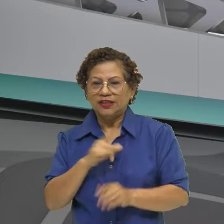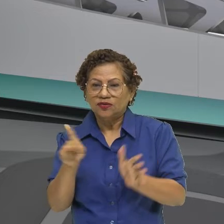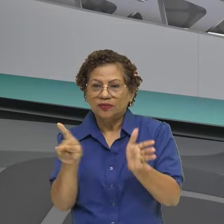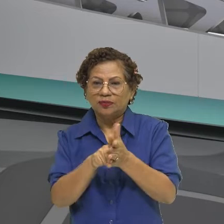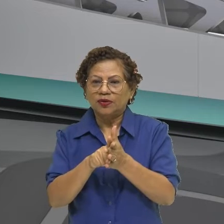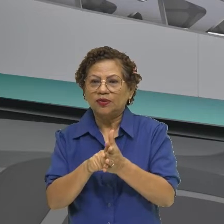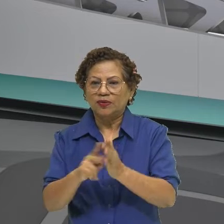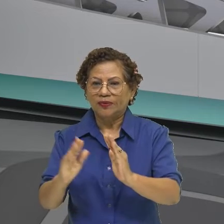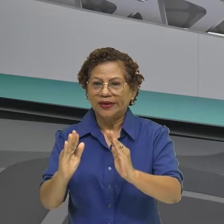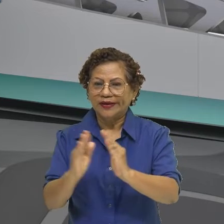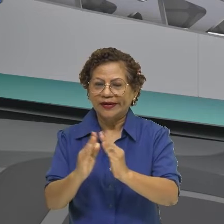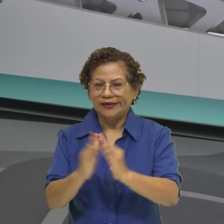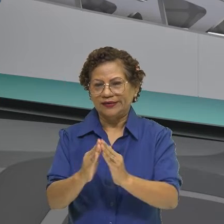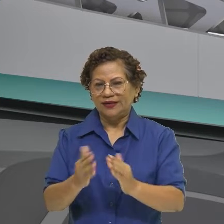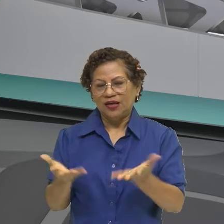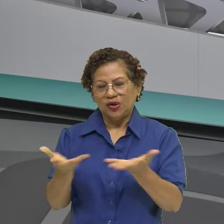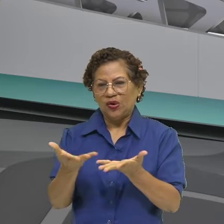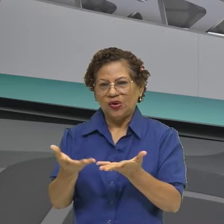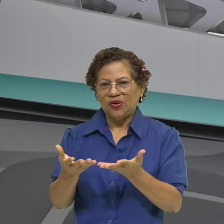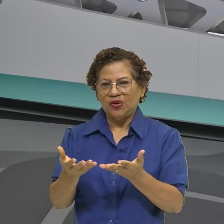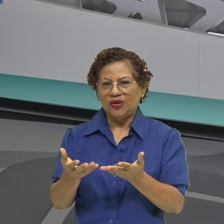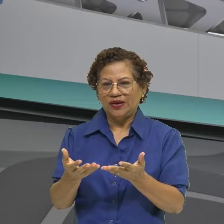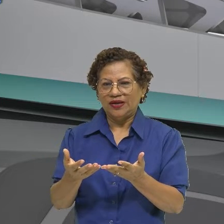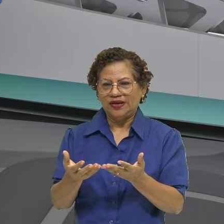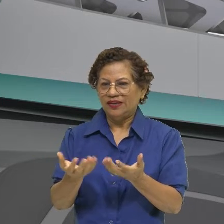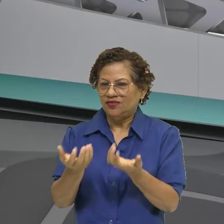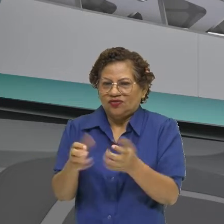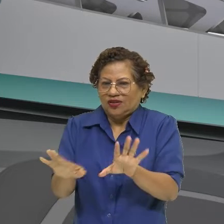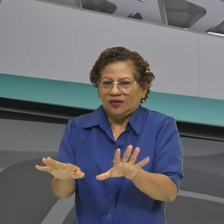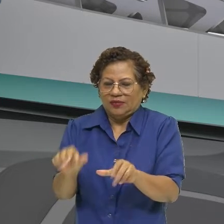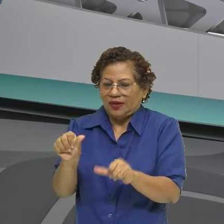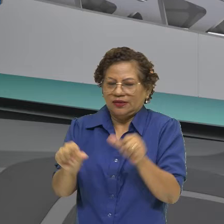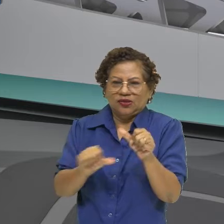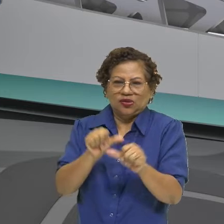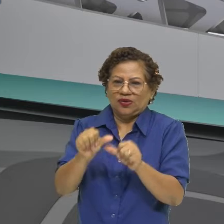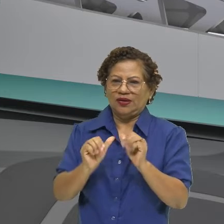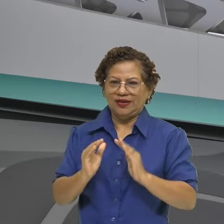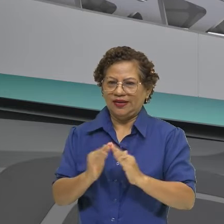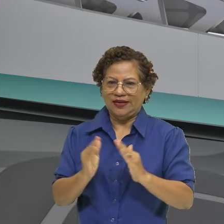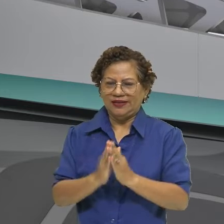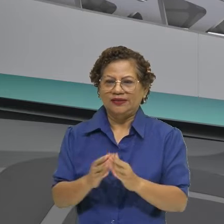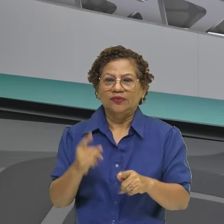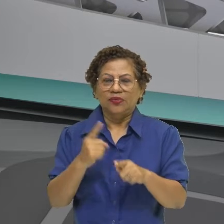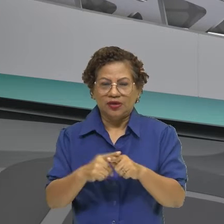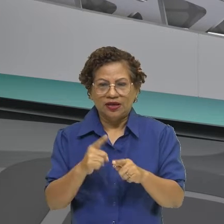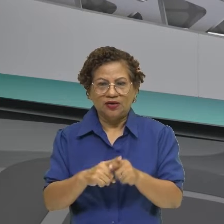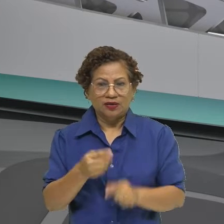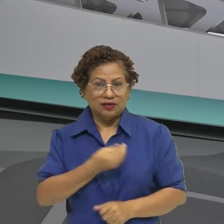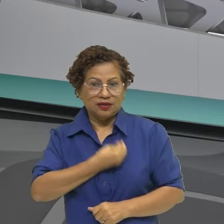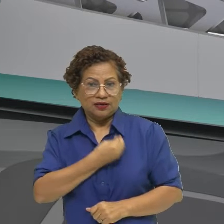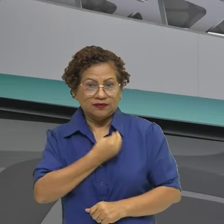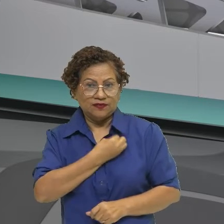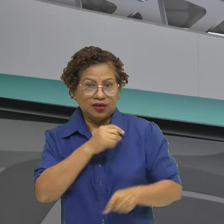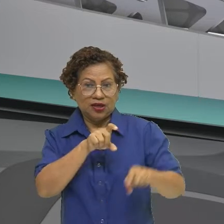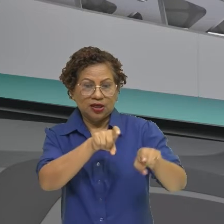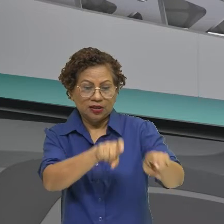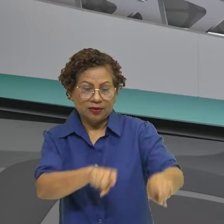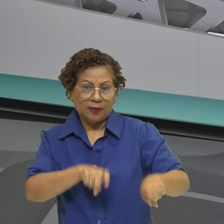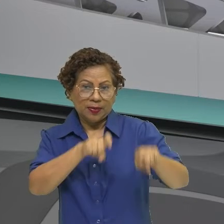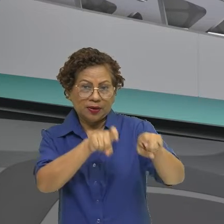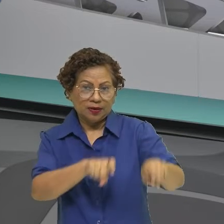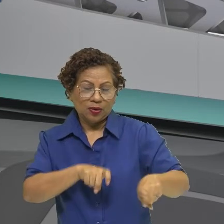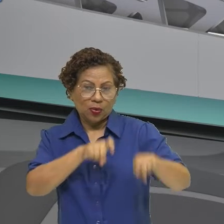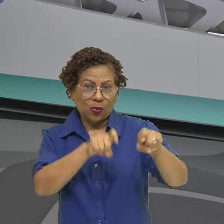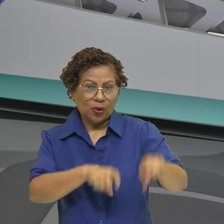fixa. Ele não precisa mais mudar de lugar, porque ele já tem o domínio do quê? Da pecuária, da agricultura